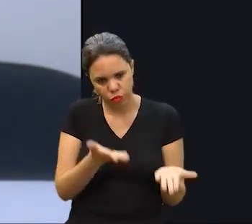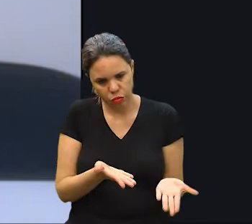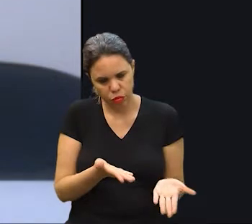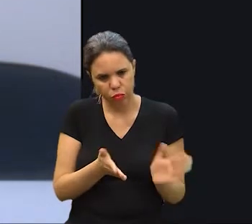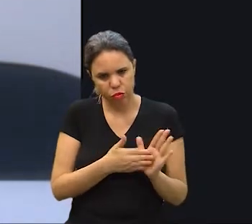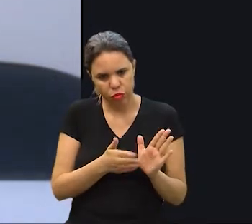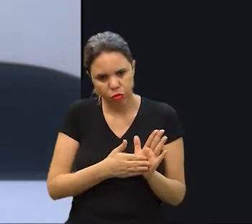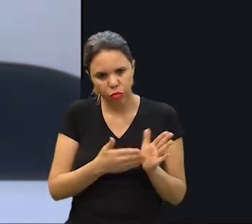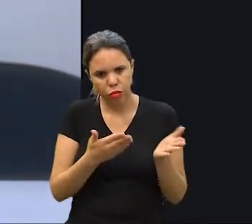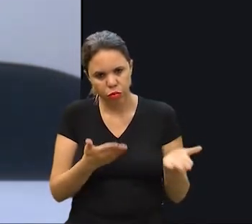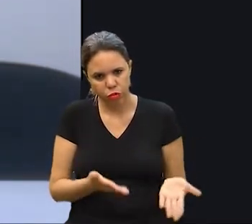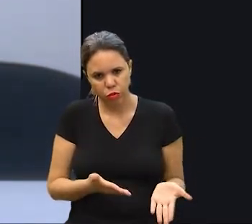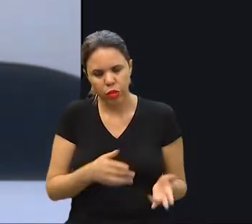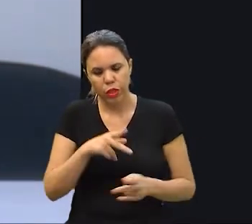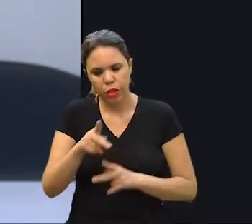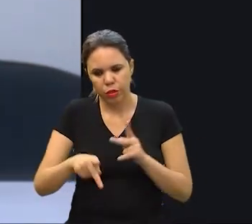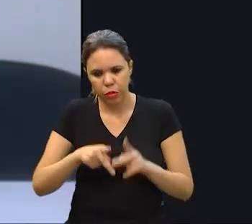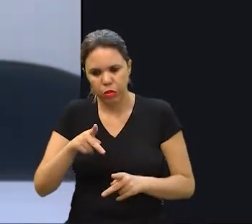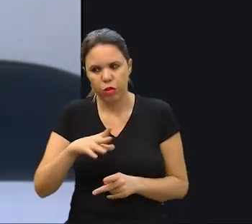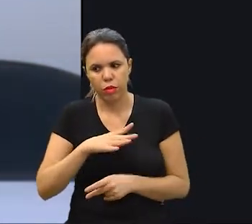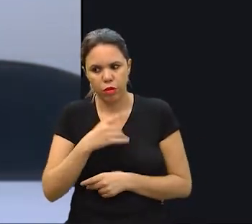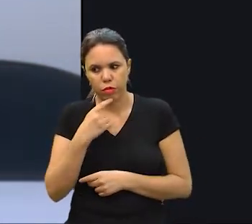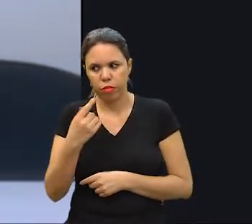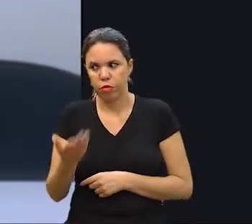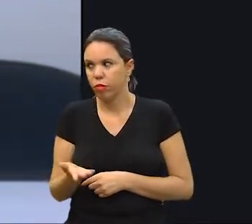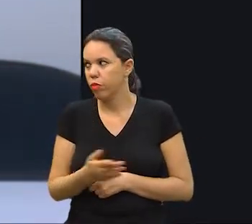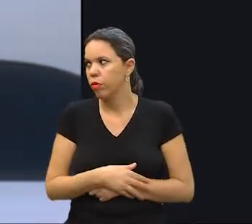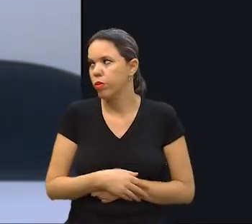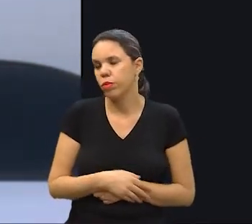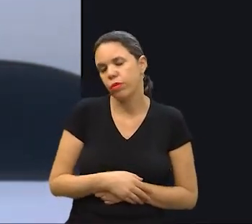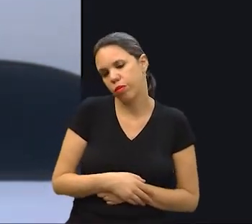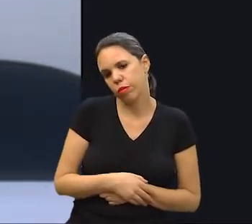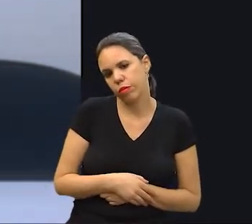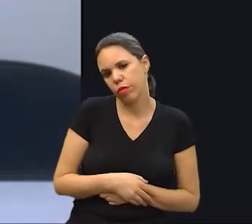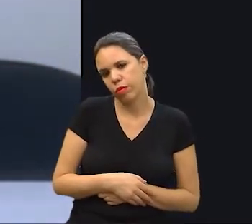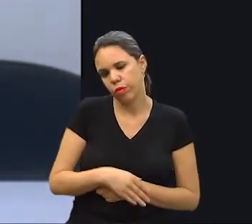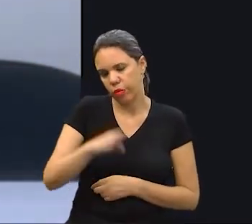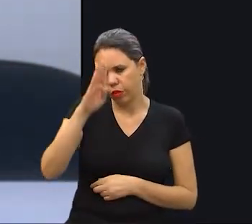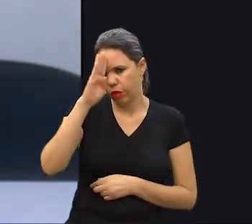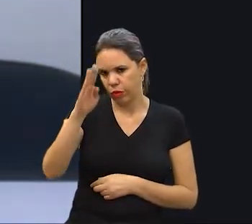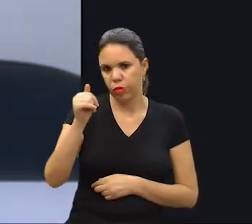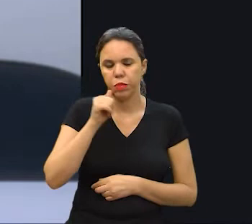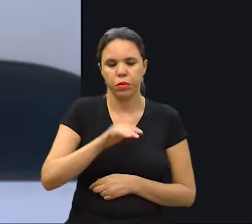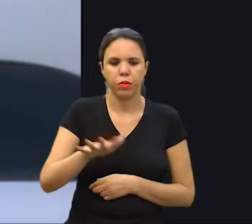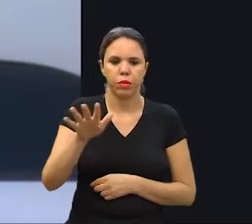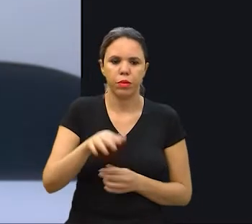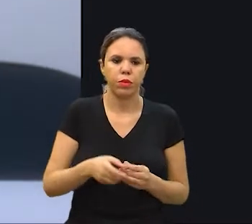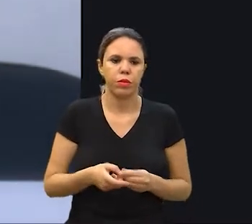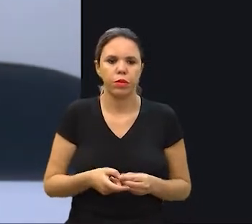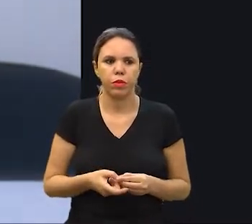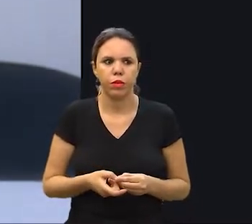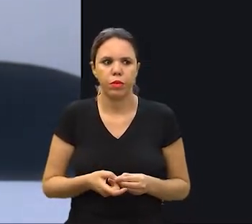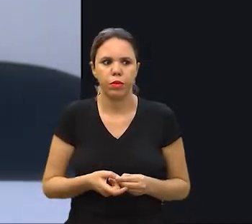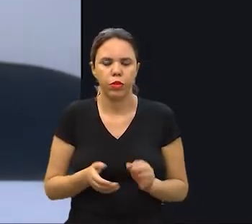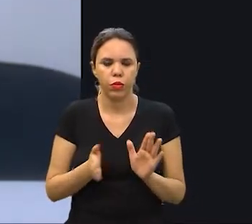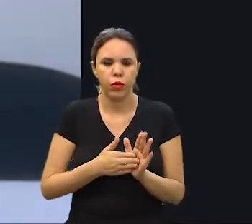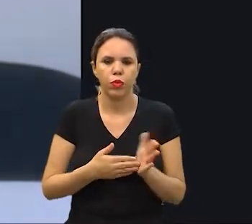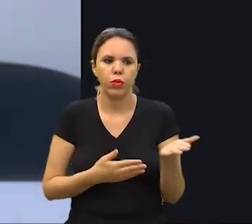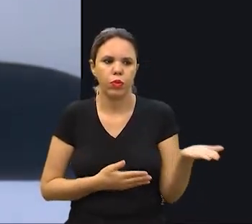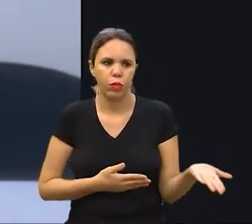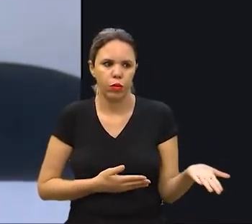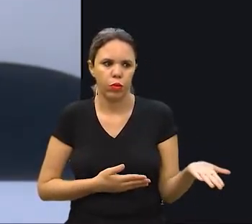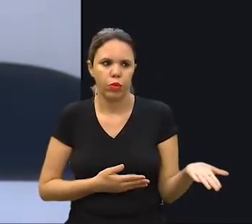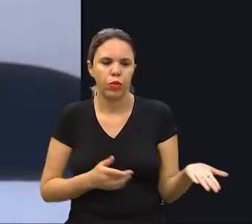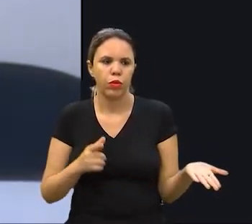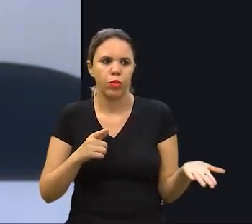vamos oferecer aos municípios de Campinas, principalmente às mulheres, uma oferta.